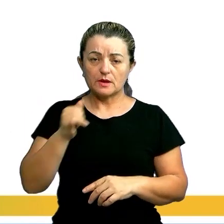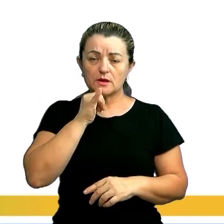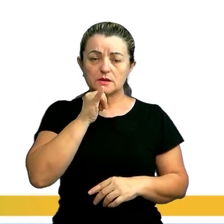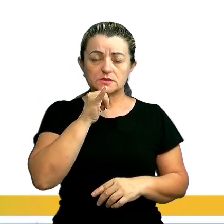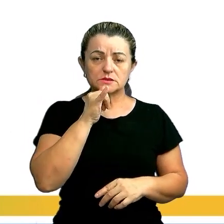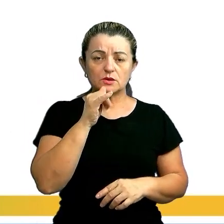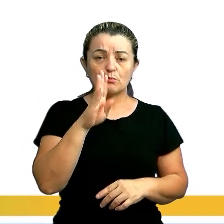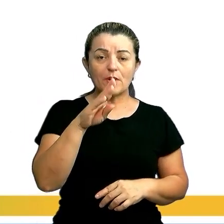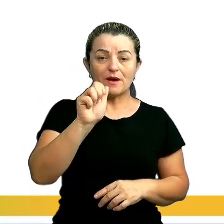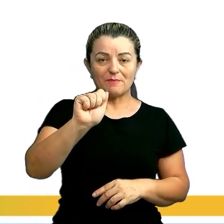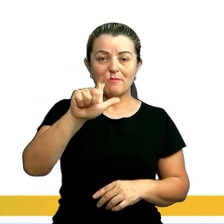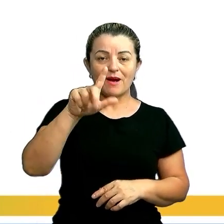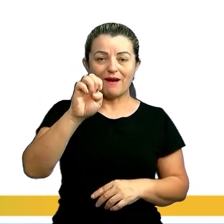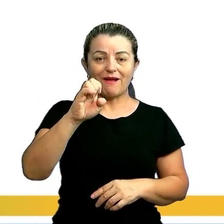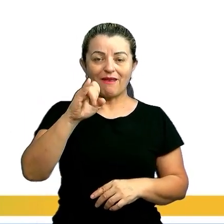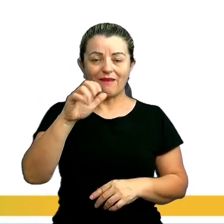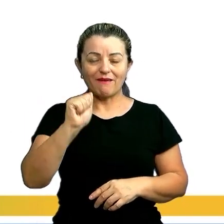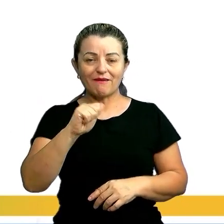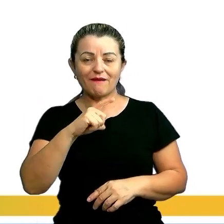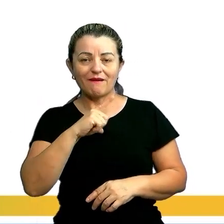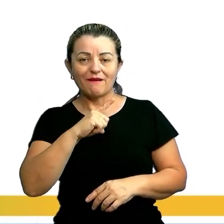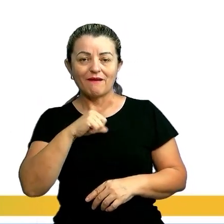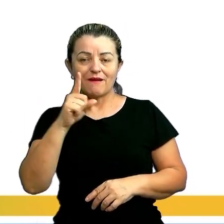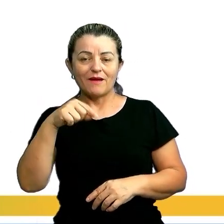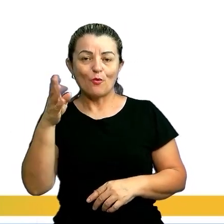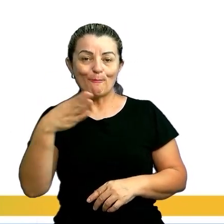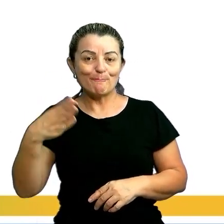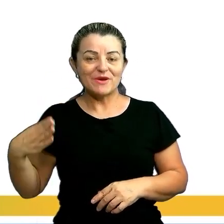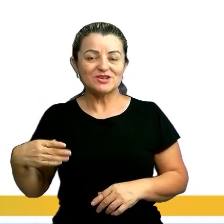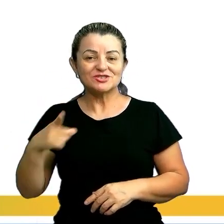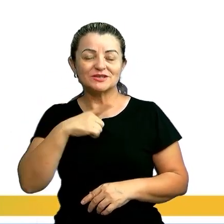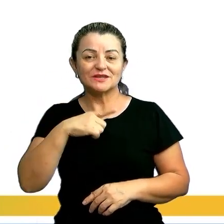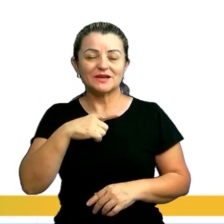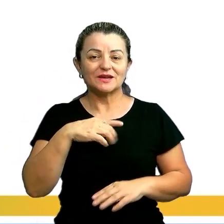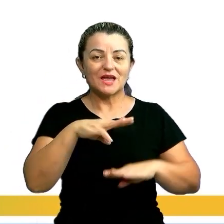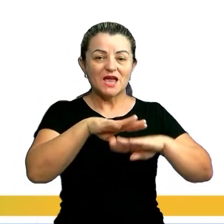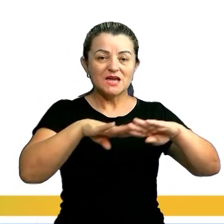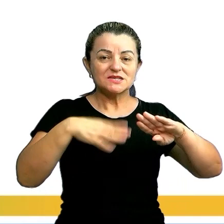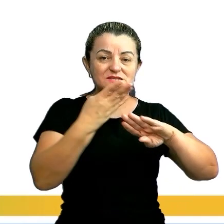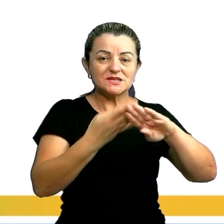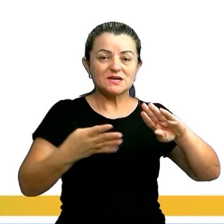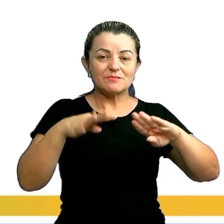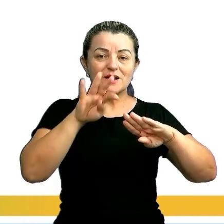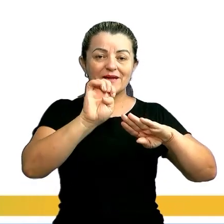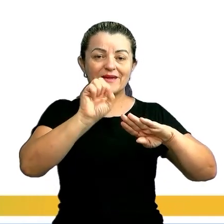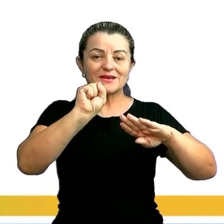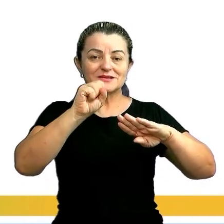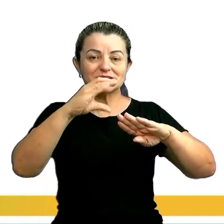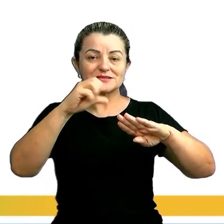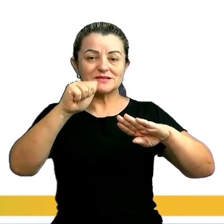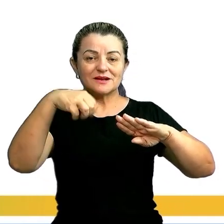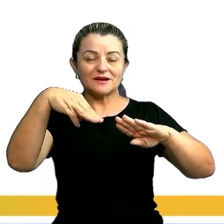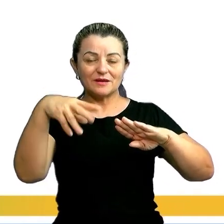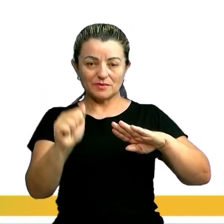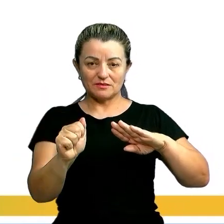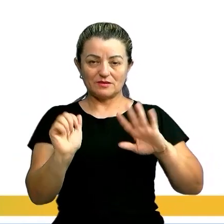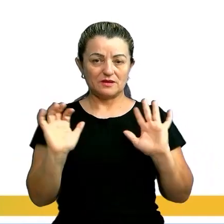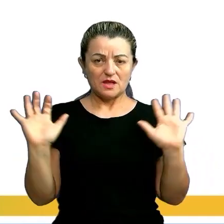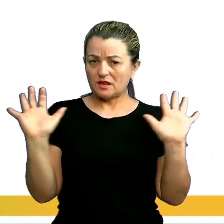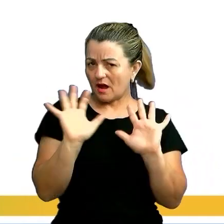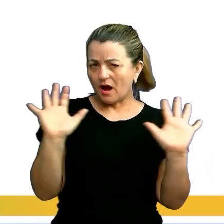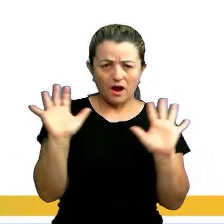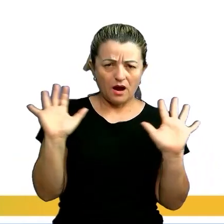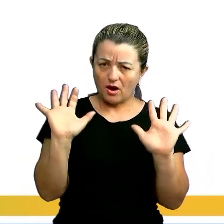um peixe com escama ou sem escama. Brincando, tá? Baleia não é peixe, não é porque vive na água que é